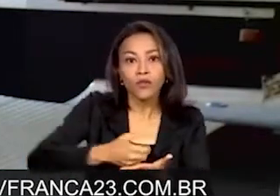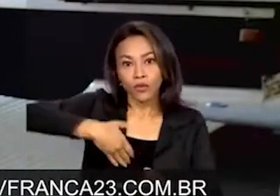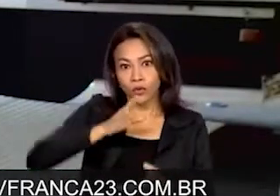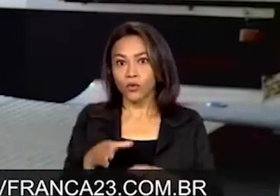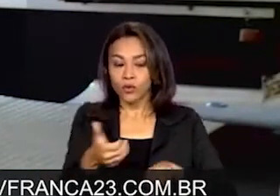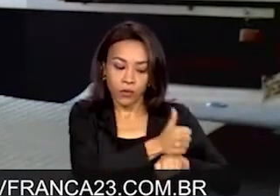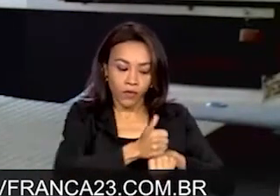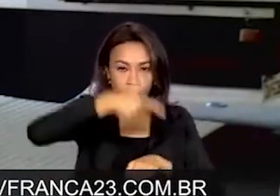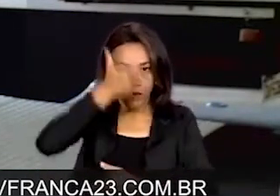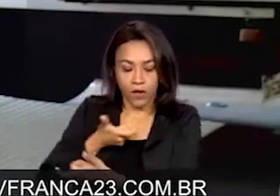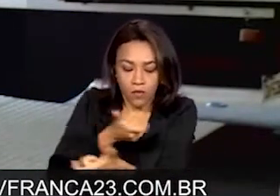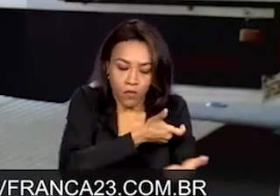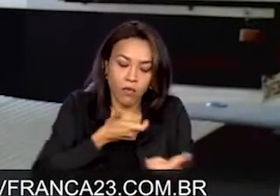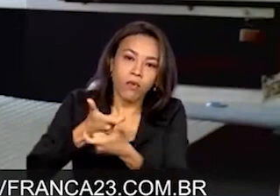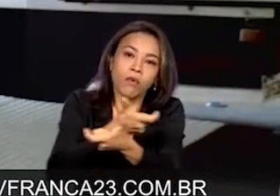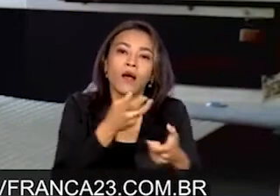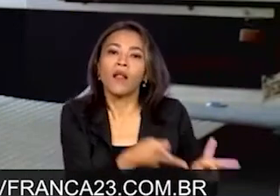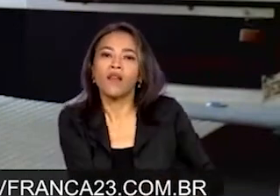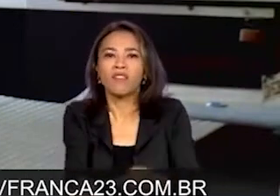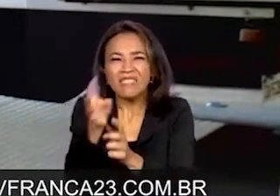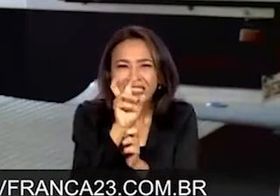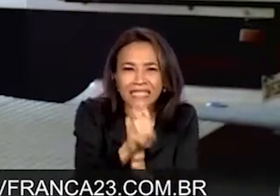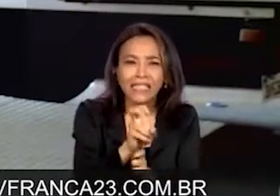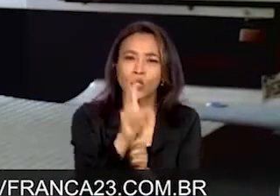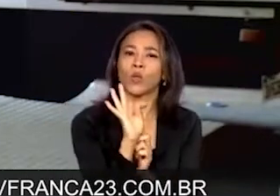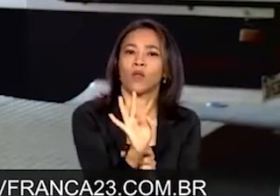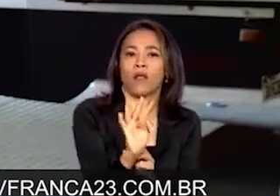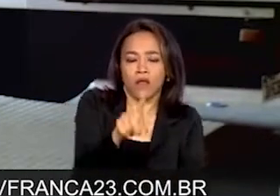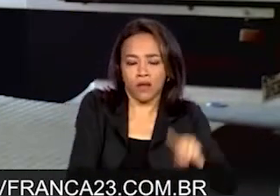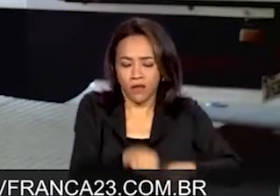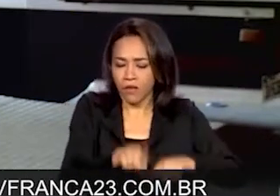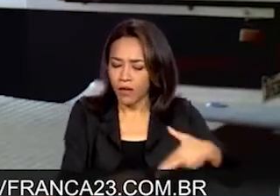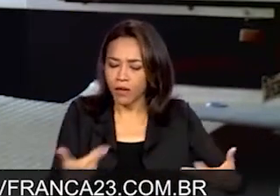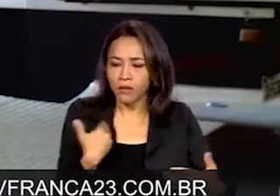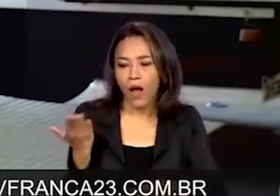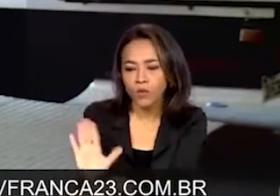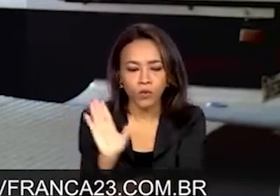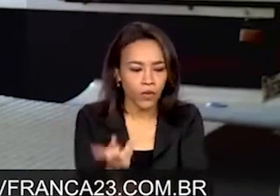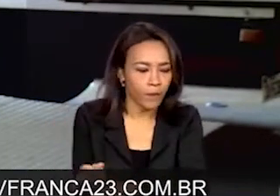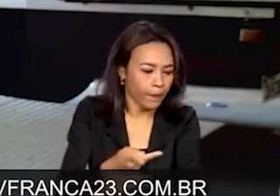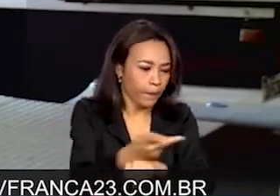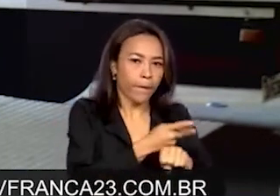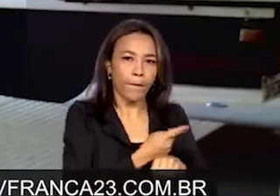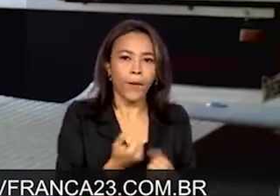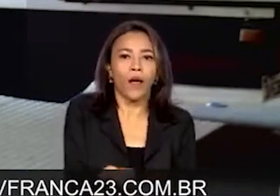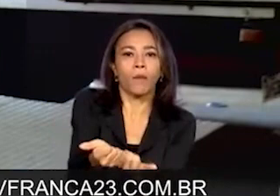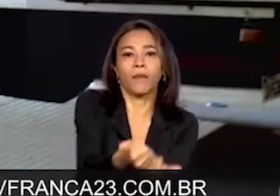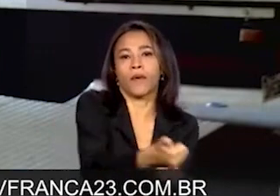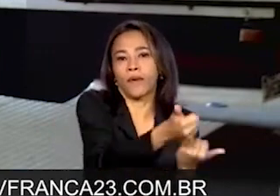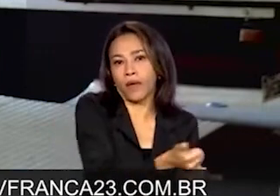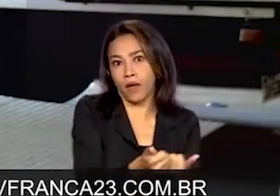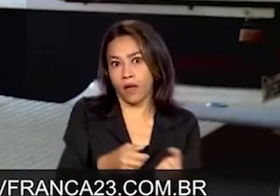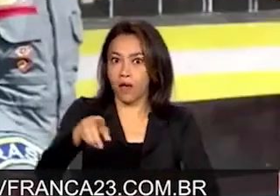está levando 5 toneladas de equipamentos para ajudar nas buscas e para sustentar as equipes durante